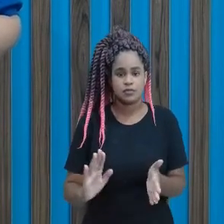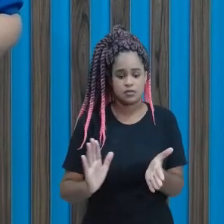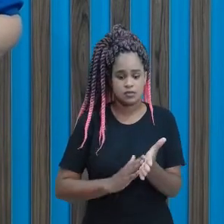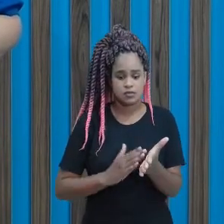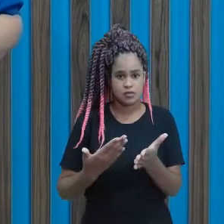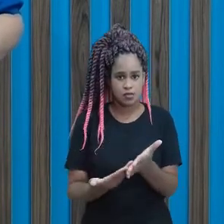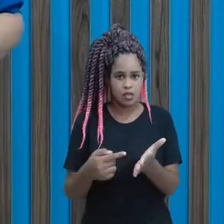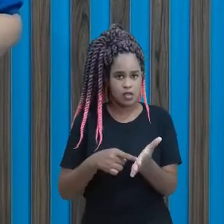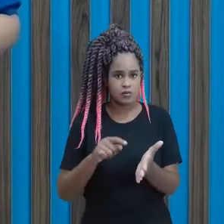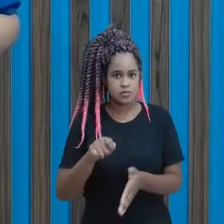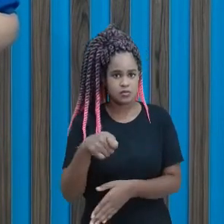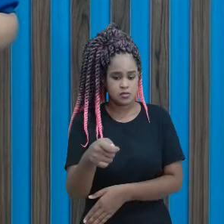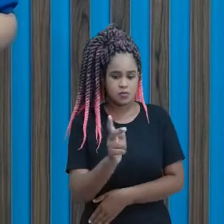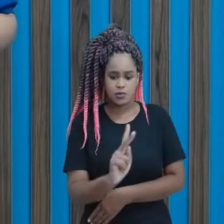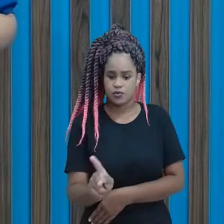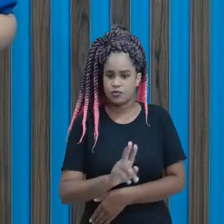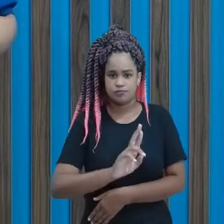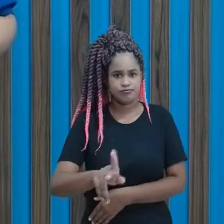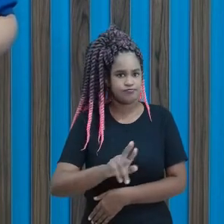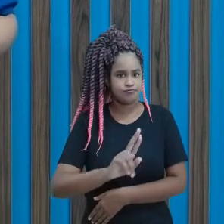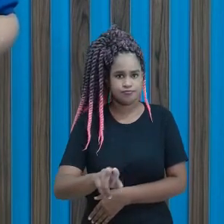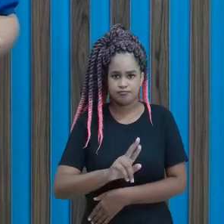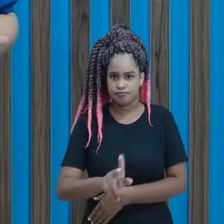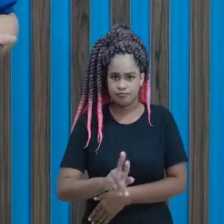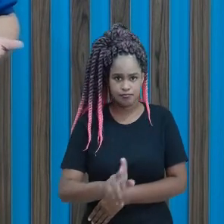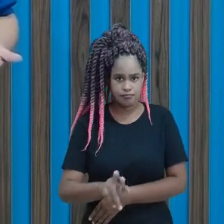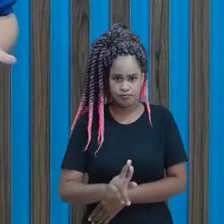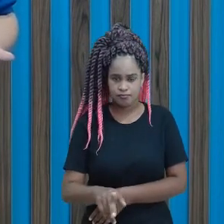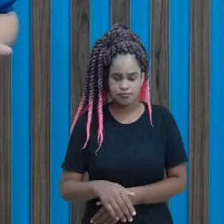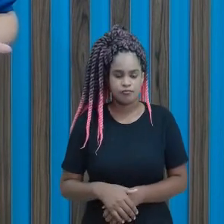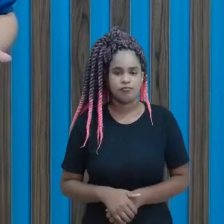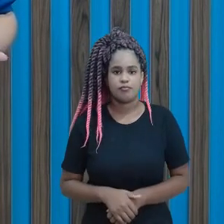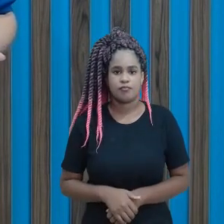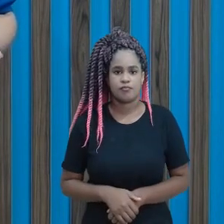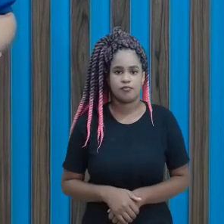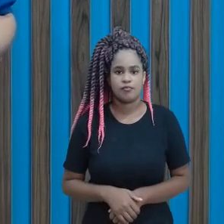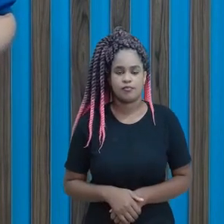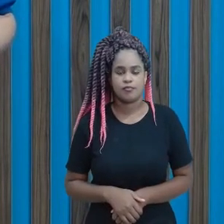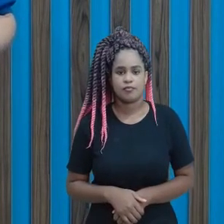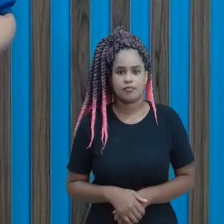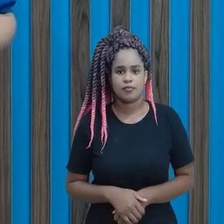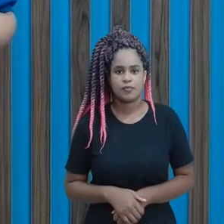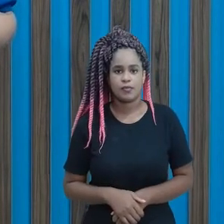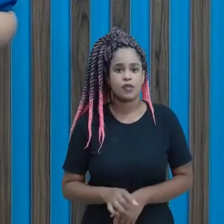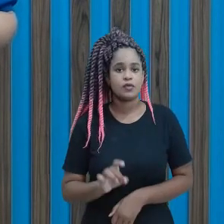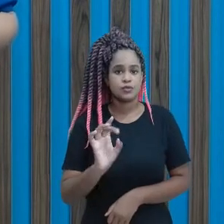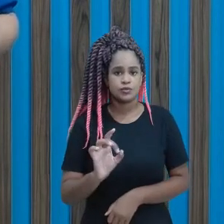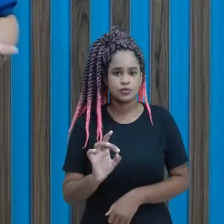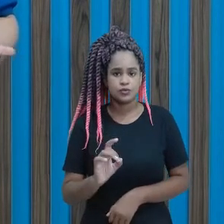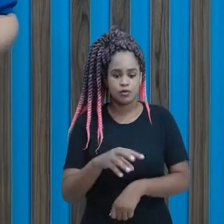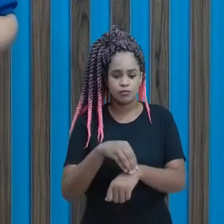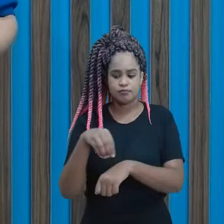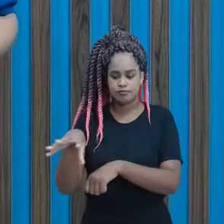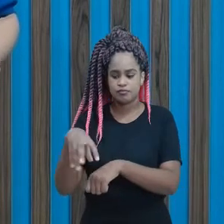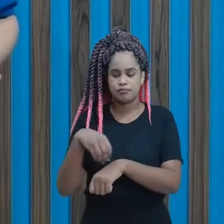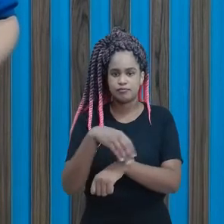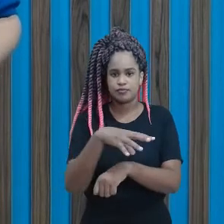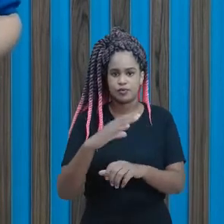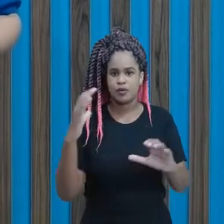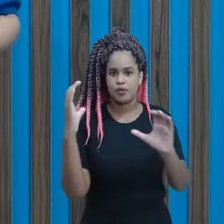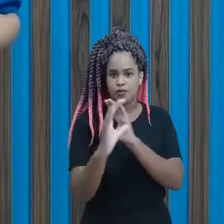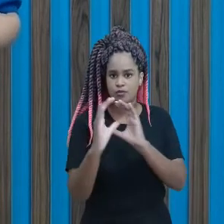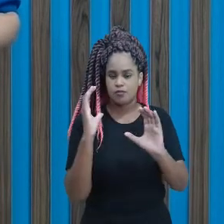intérprete, definitivamente, ele não é o professor do estudante surdo. Ele é apenas um